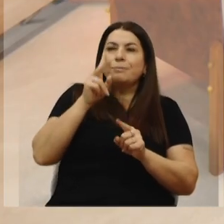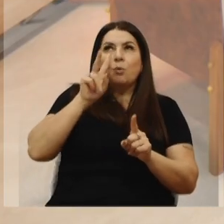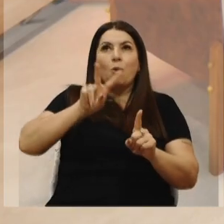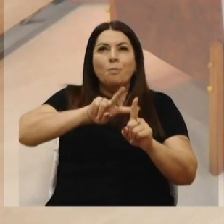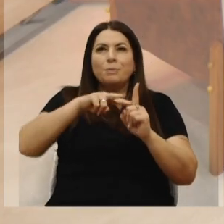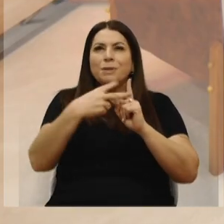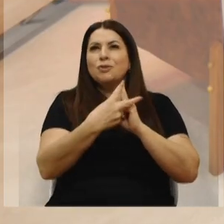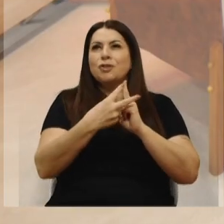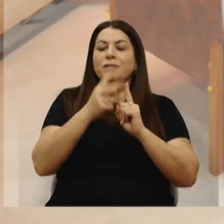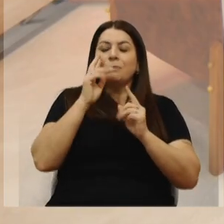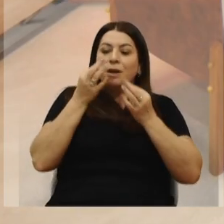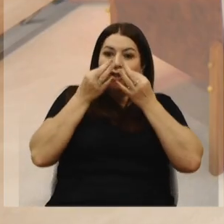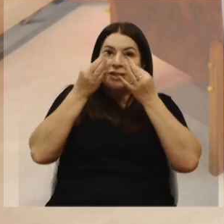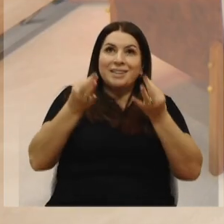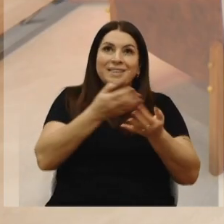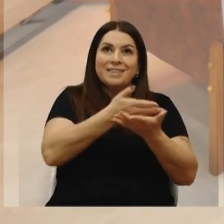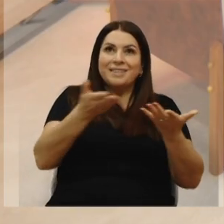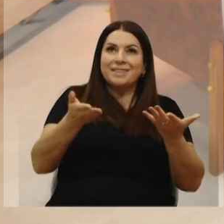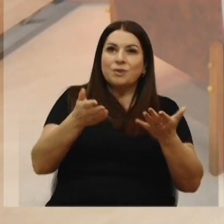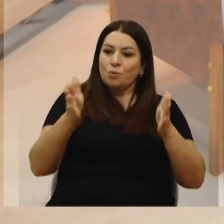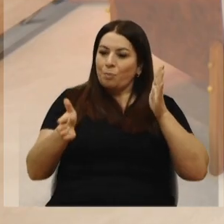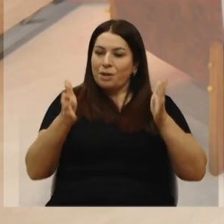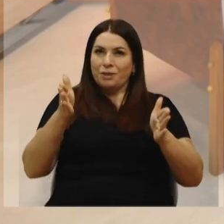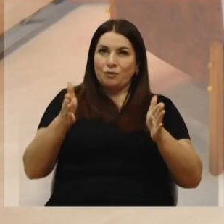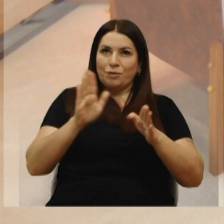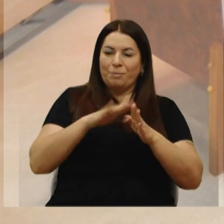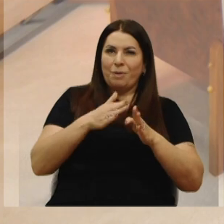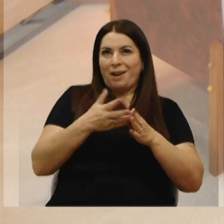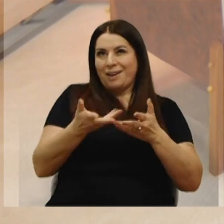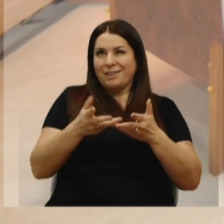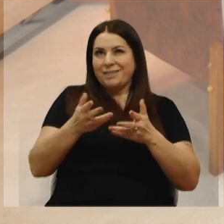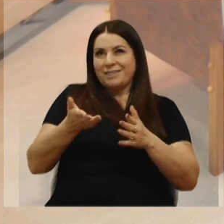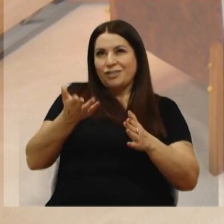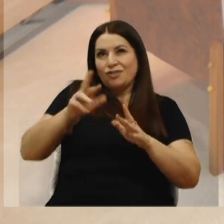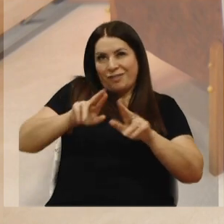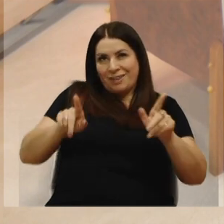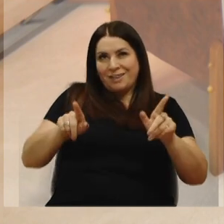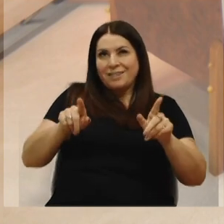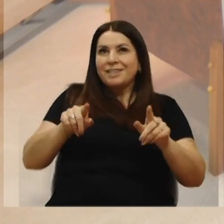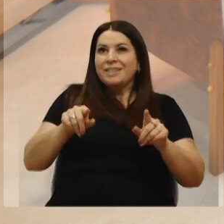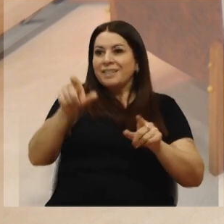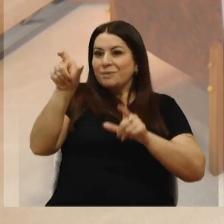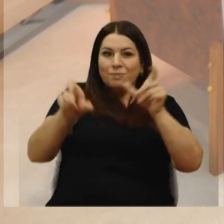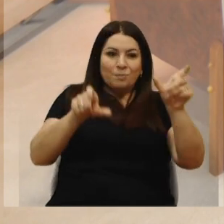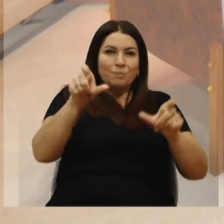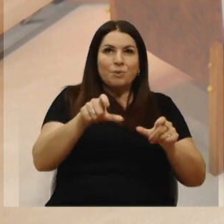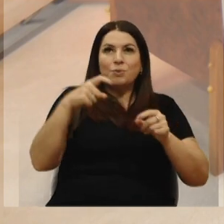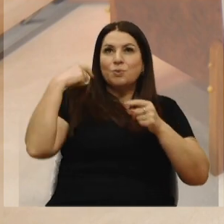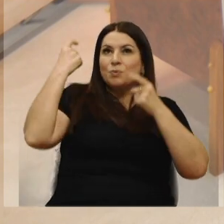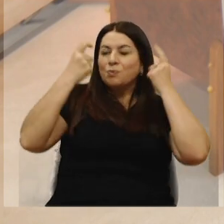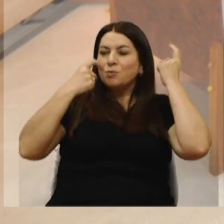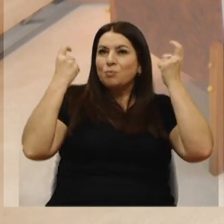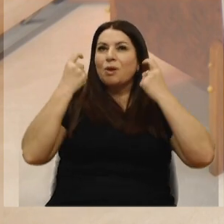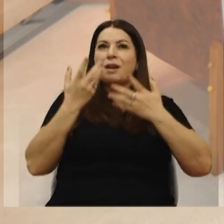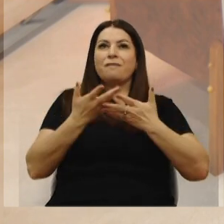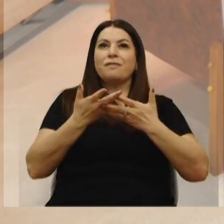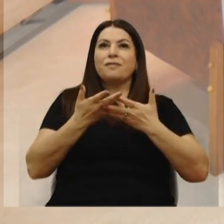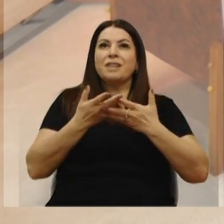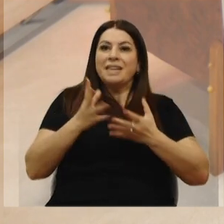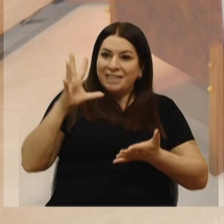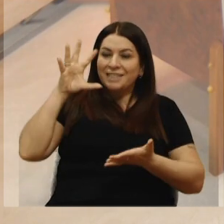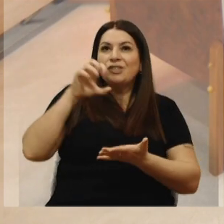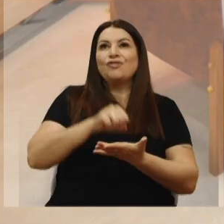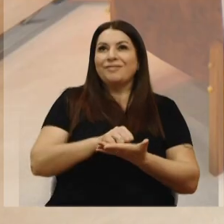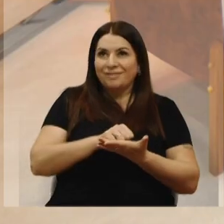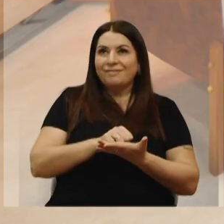aqui uma perspectiva que chama atenção, que em períodos mais remotos, essas personalidades se preocupavam